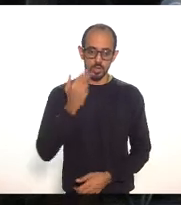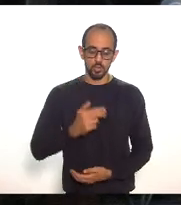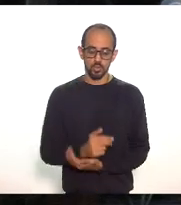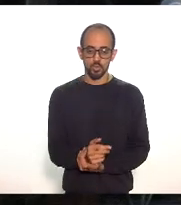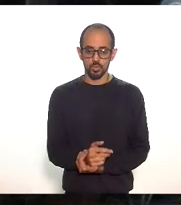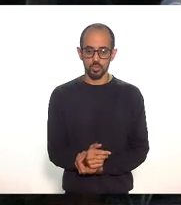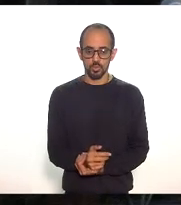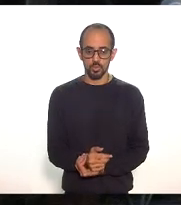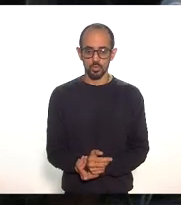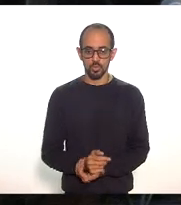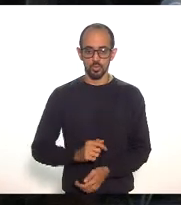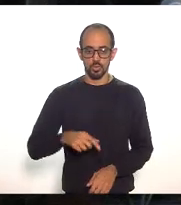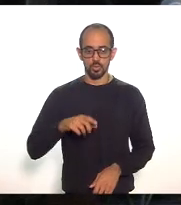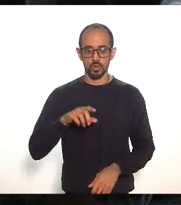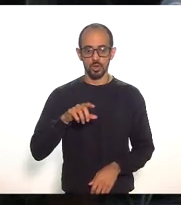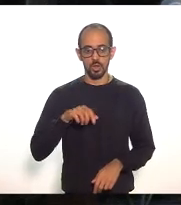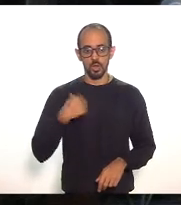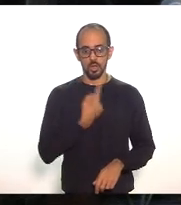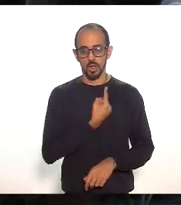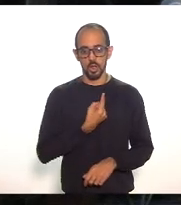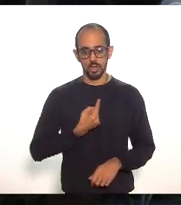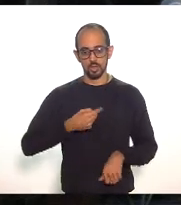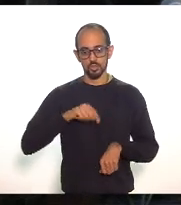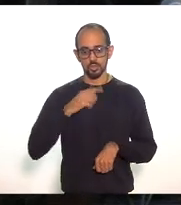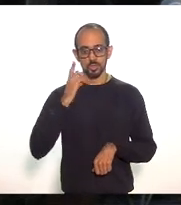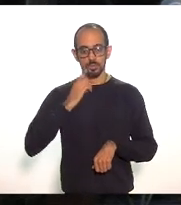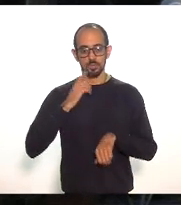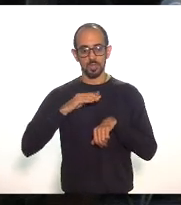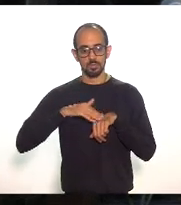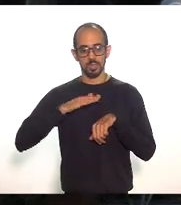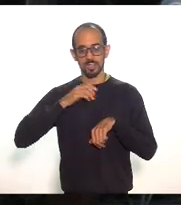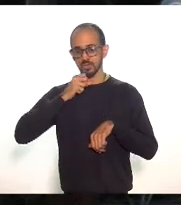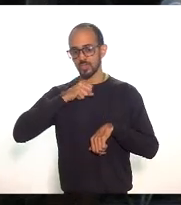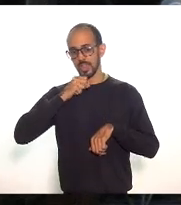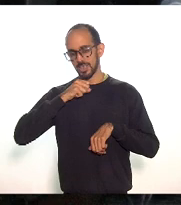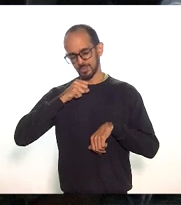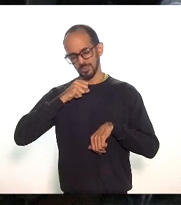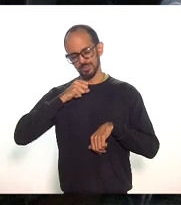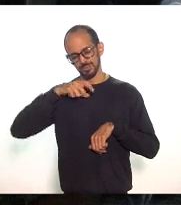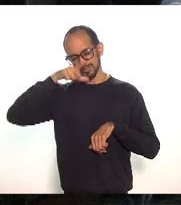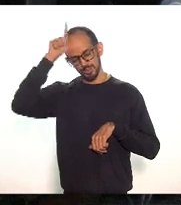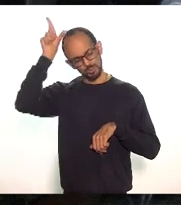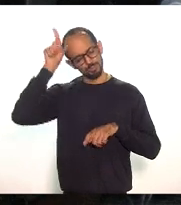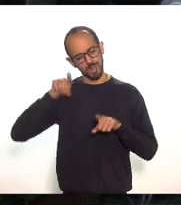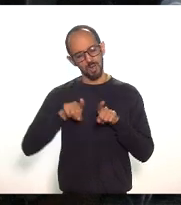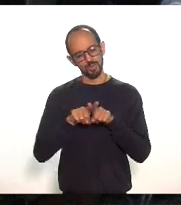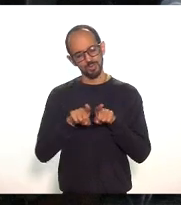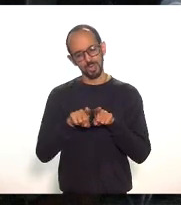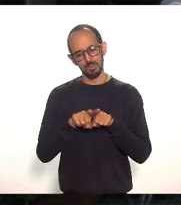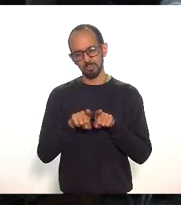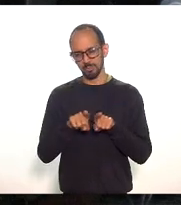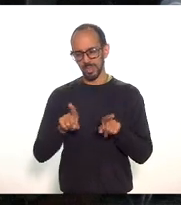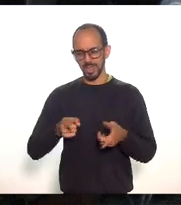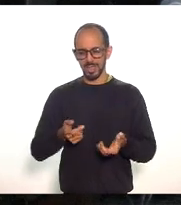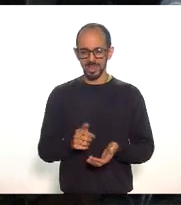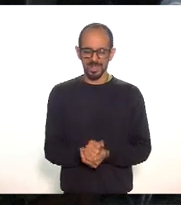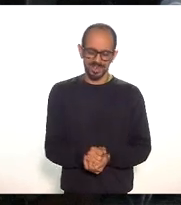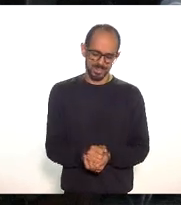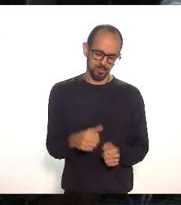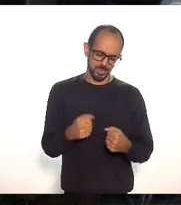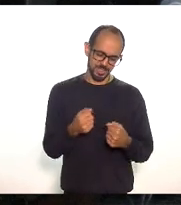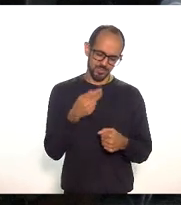querido decano. O deputado Luiz Paulo também é o nosso querido decano, que eu tenho que falar dos dois, senão dá ciumeira,